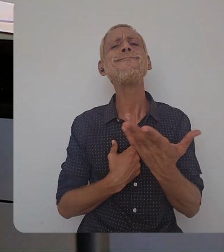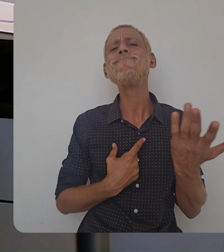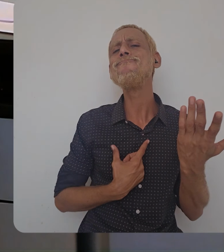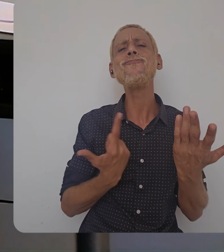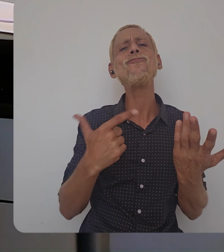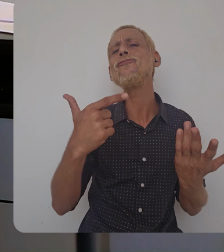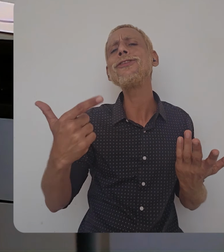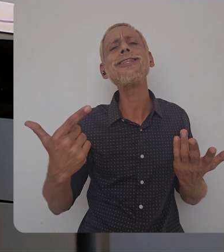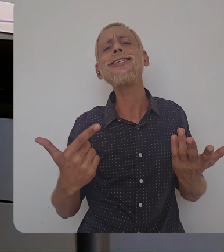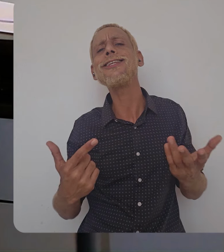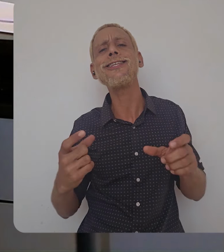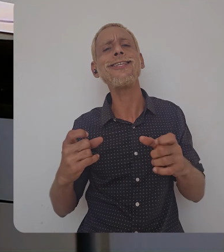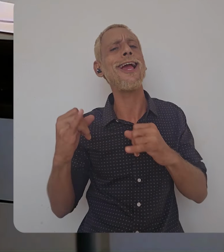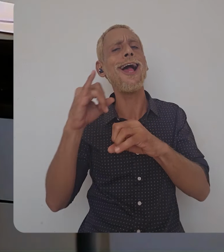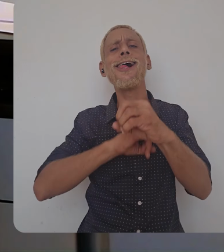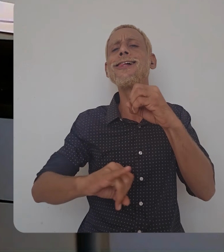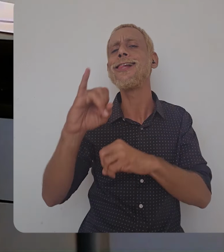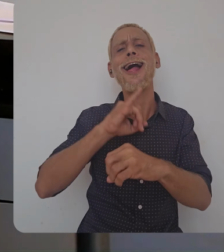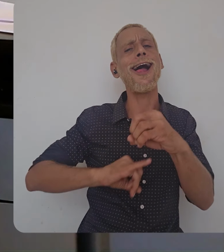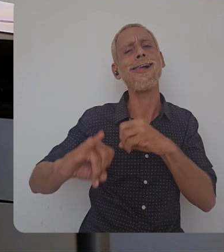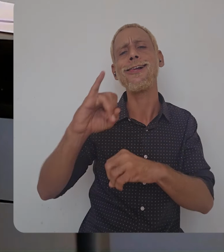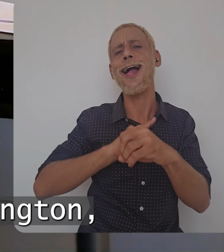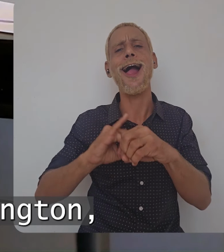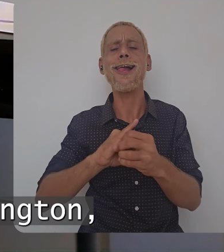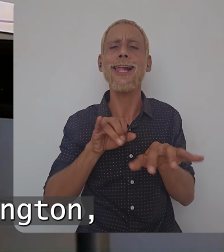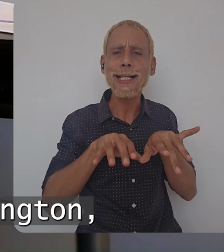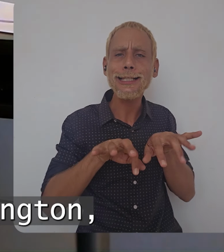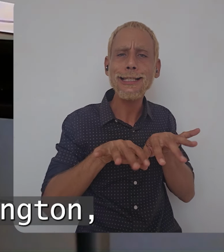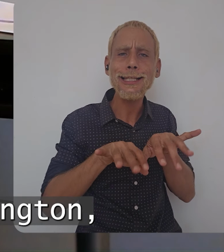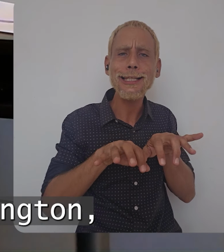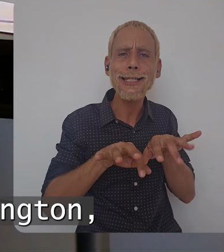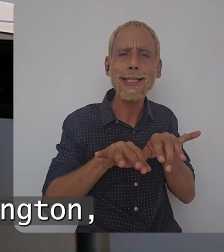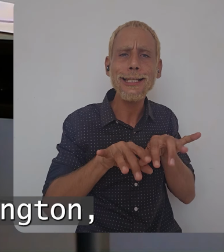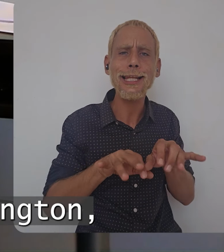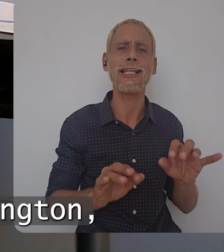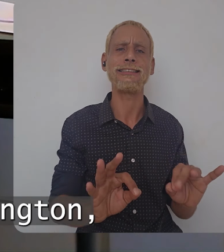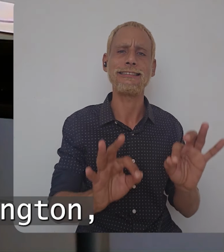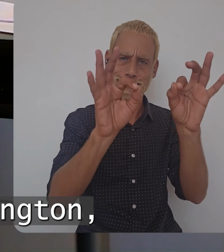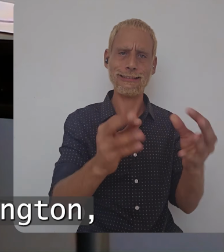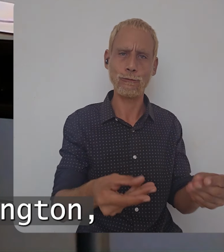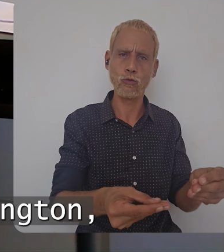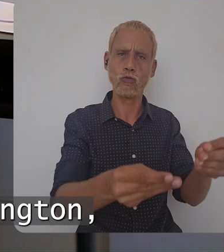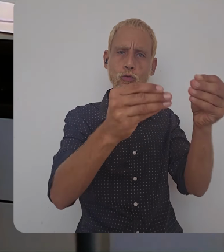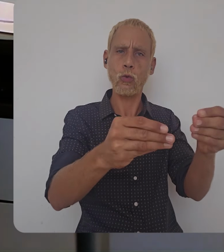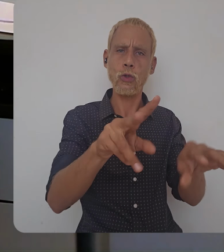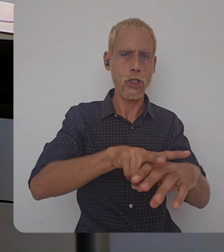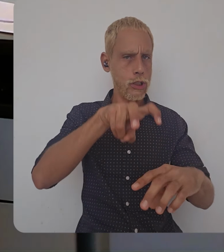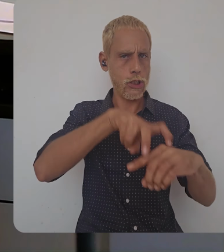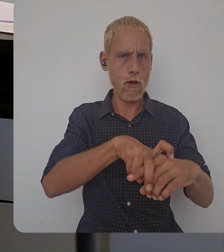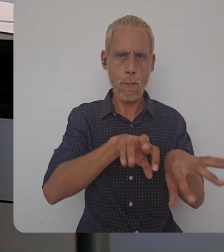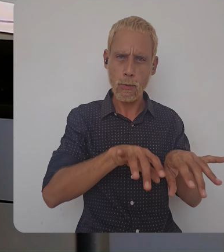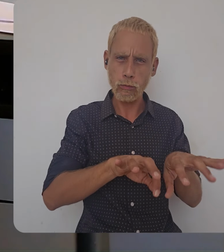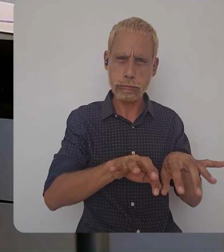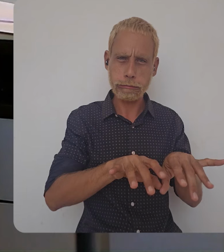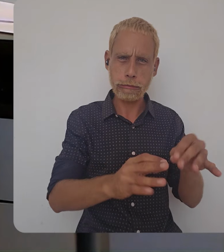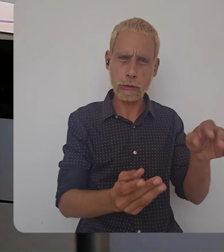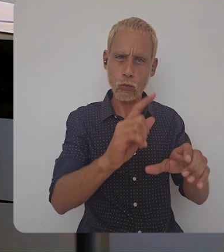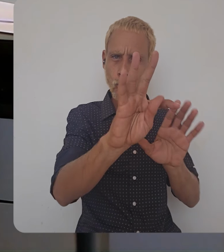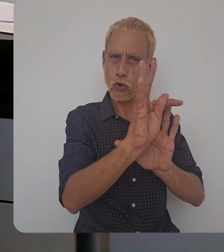roça. Tudo era informal, na marra. A gente tinha uma máquina de escrever, Hamilton, na época, onde